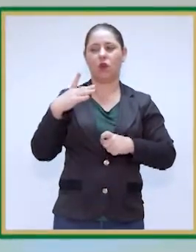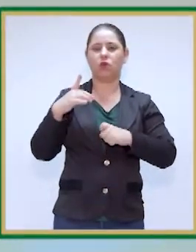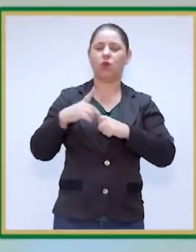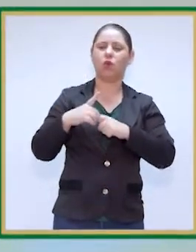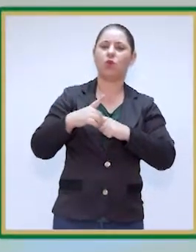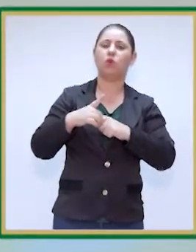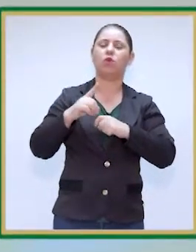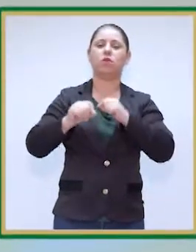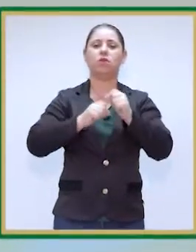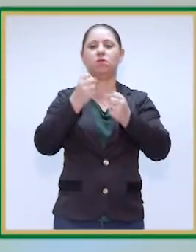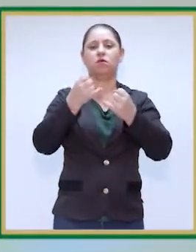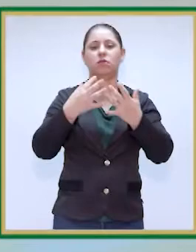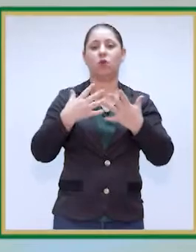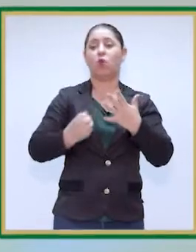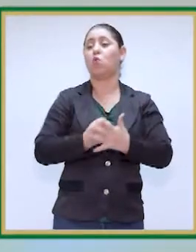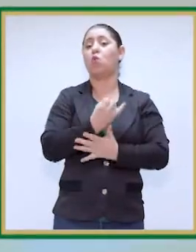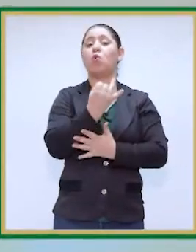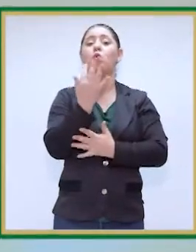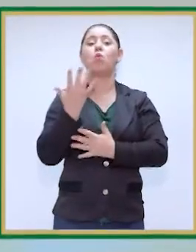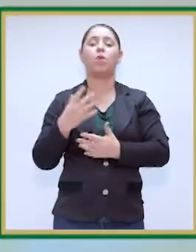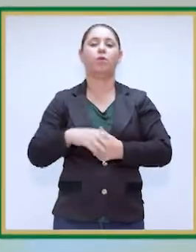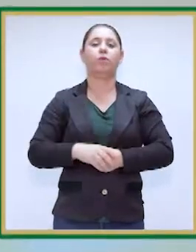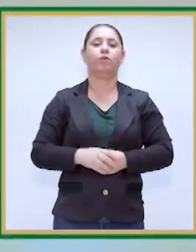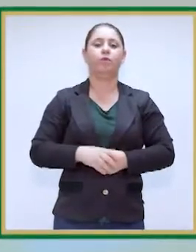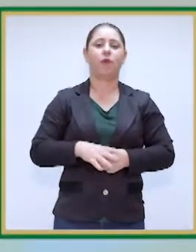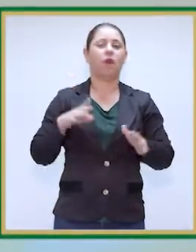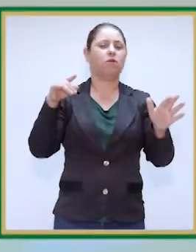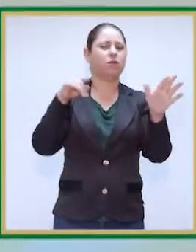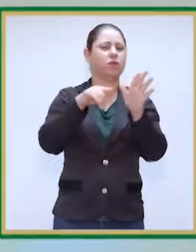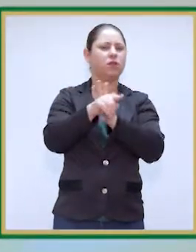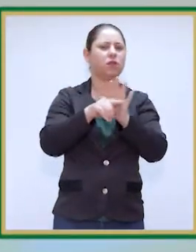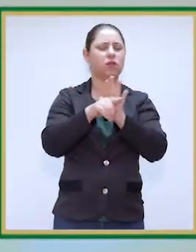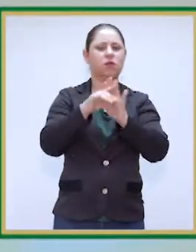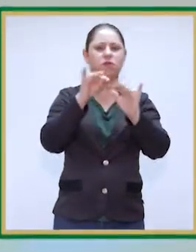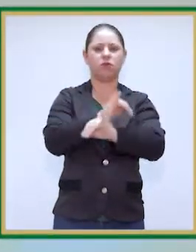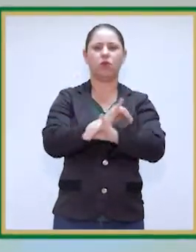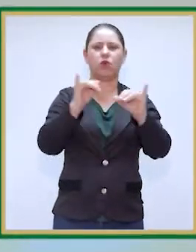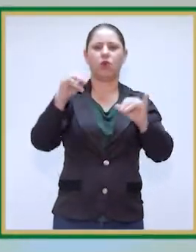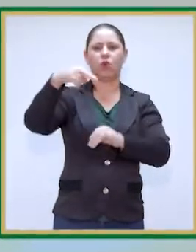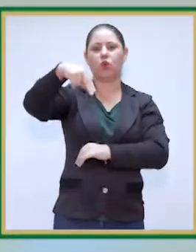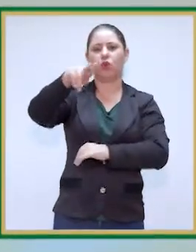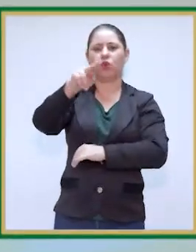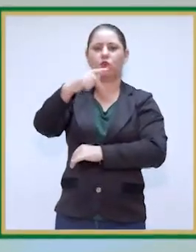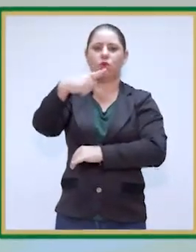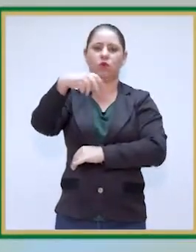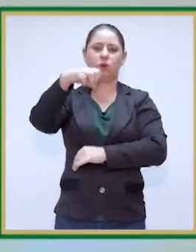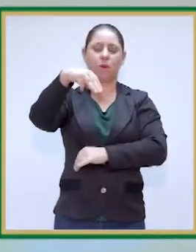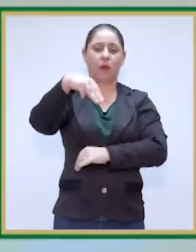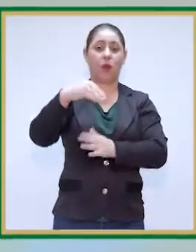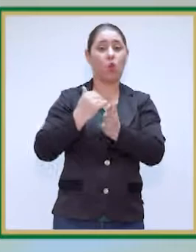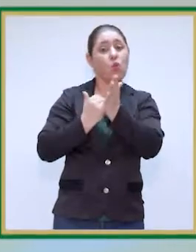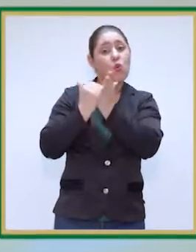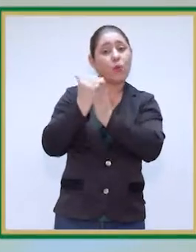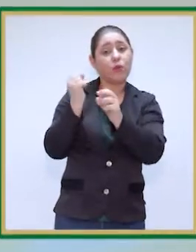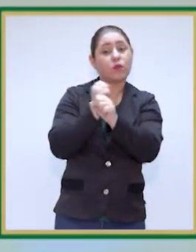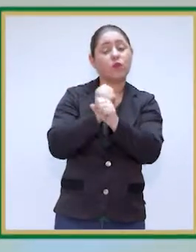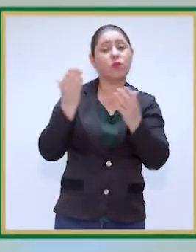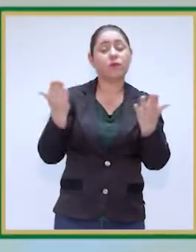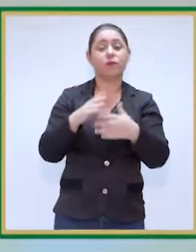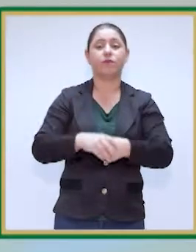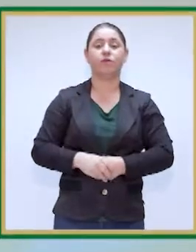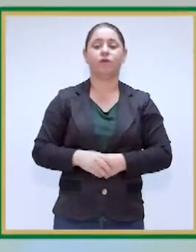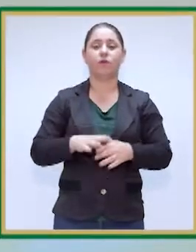agora comentou de números, né? Vamos para uma pesquisa divulgada pelo NUSPEI no início do ano, no início deste